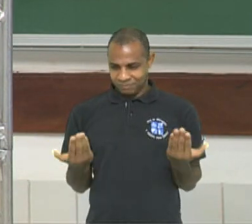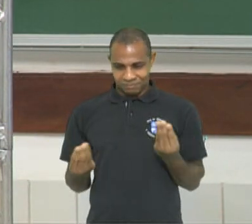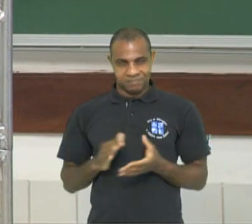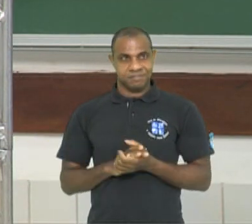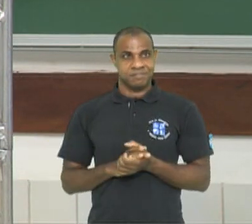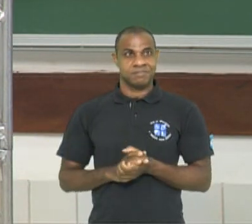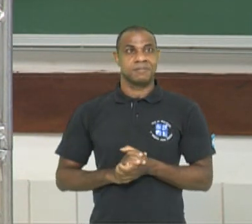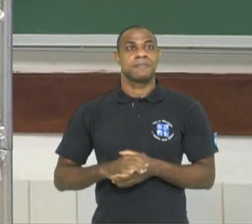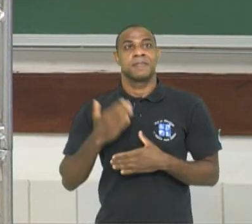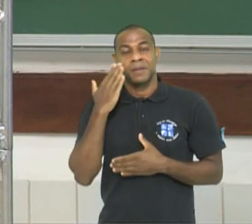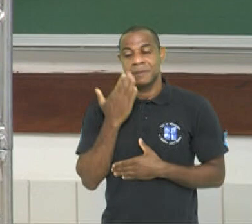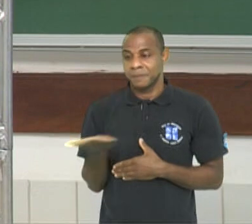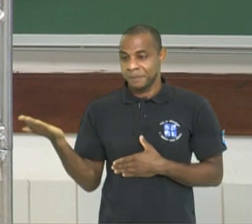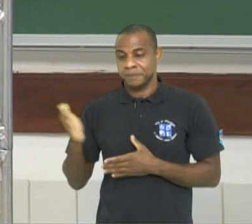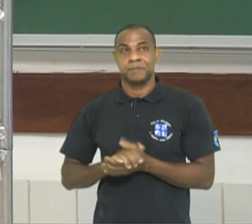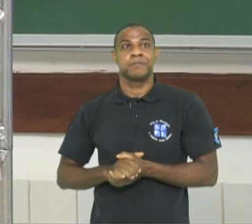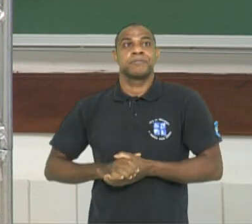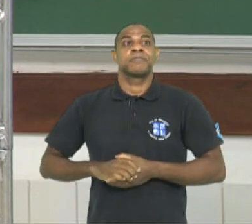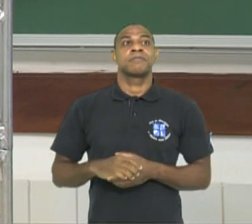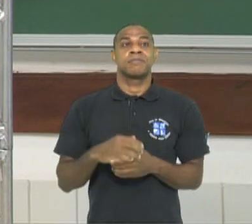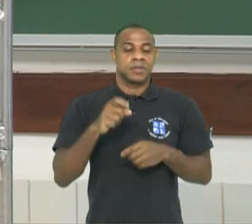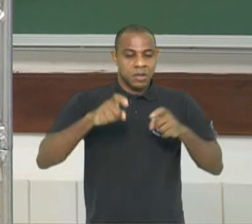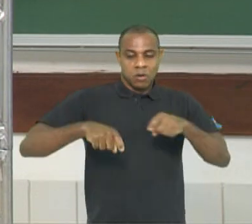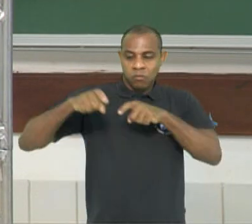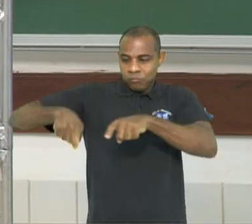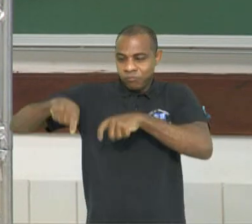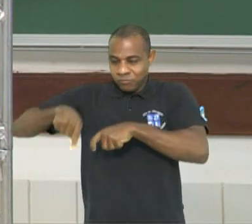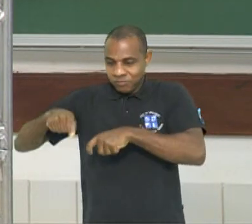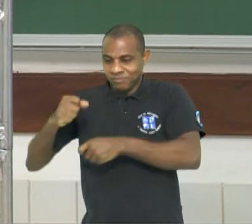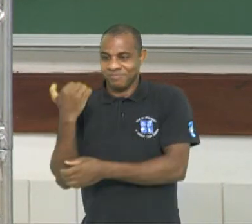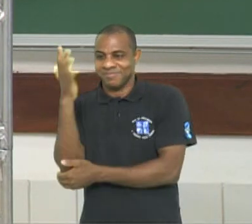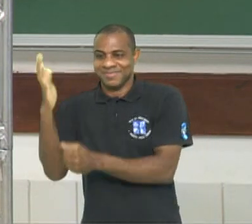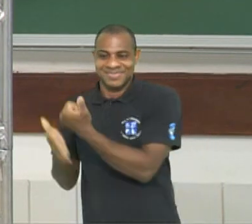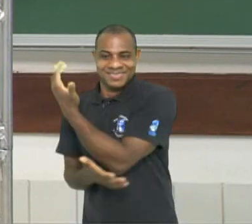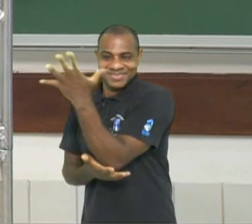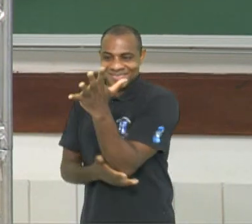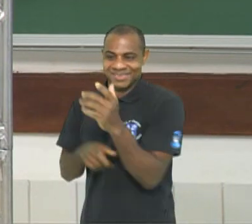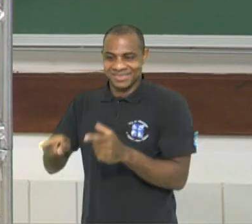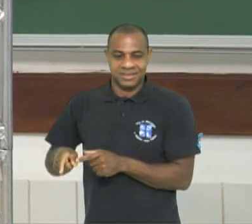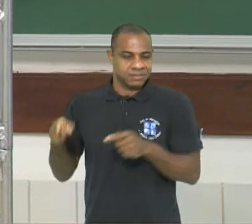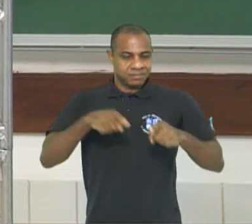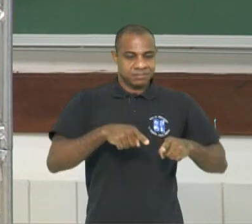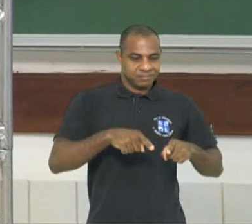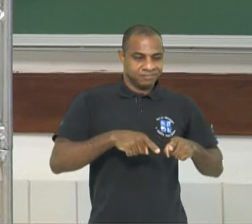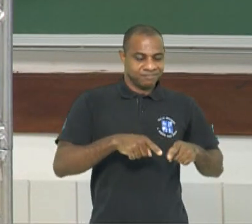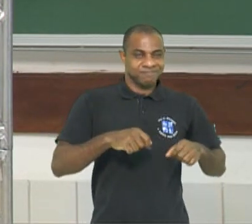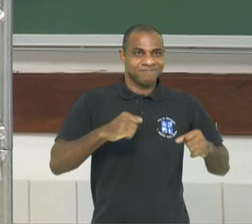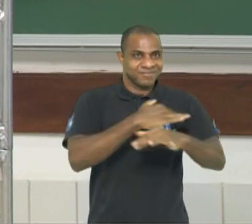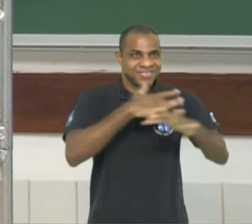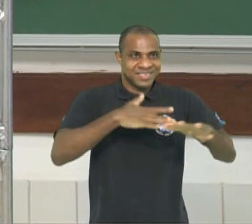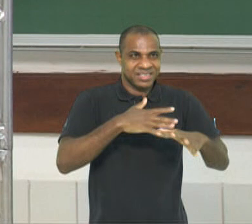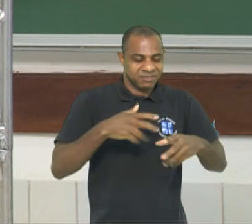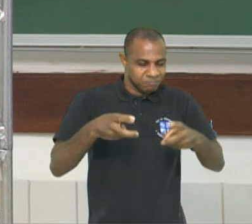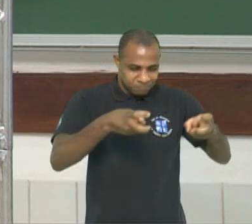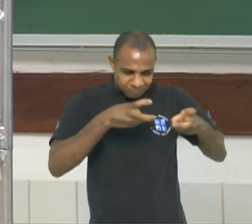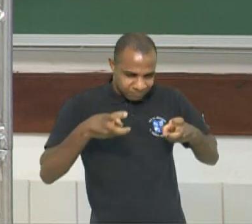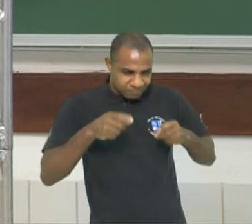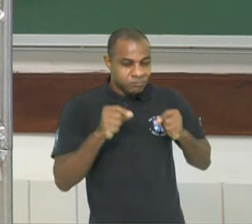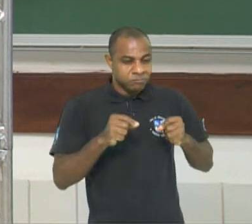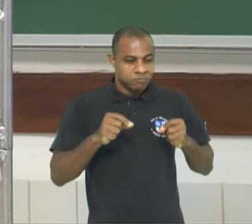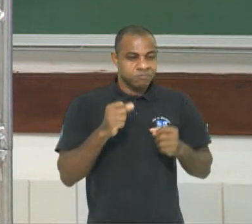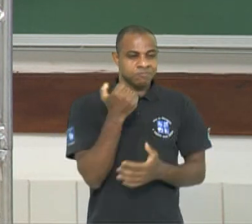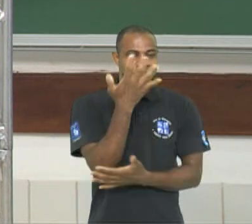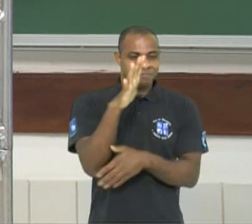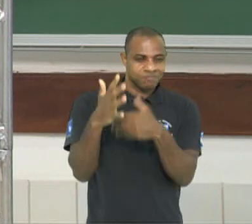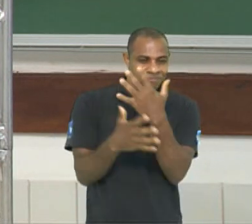naturais e a paisagem urbana mais aspectos artificiais. Agora, essas paisagens elas podem mudar ao